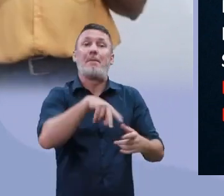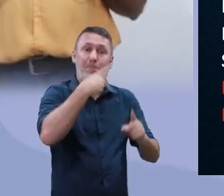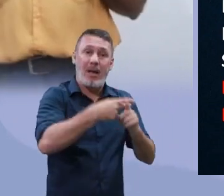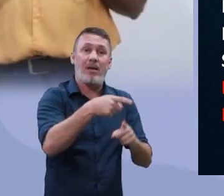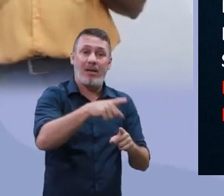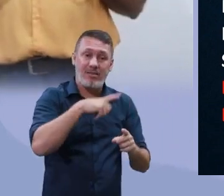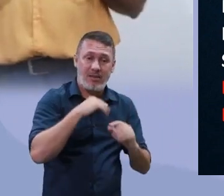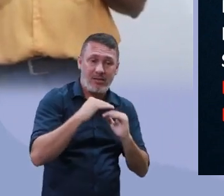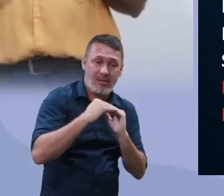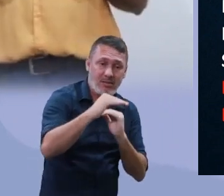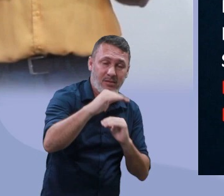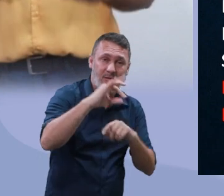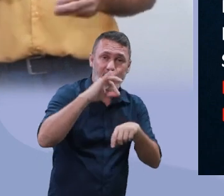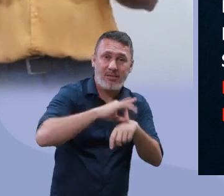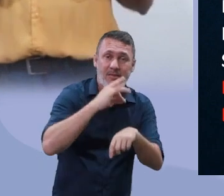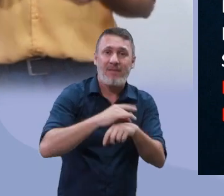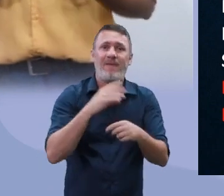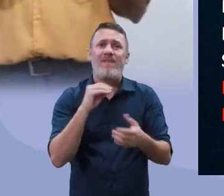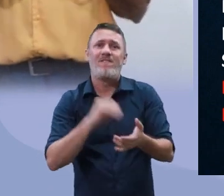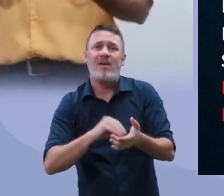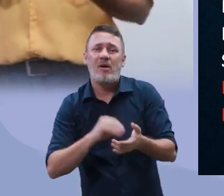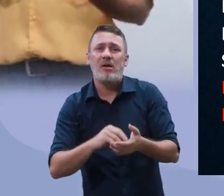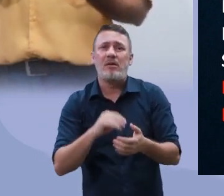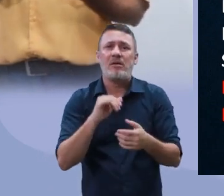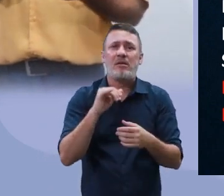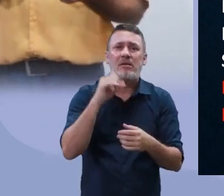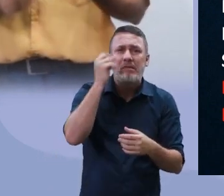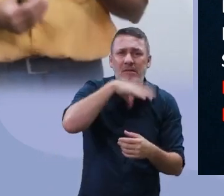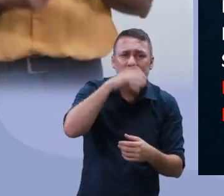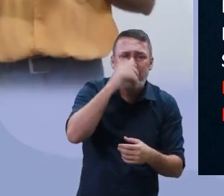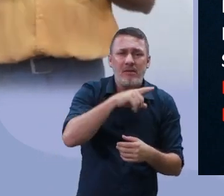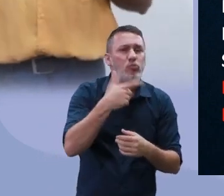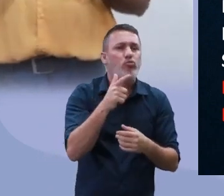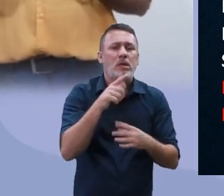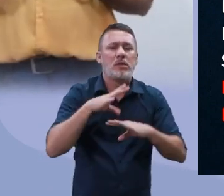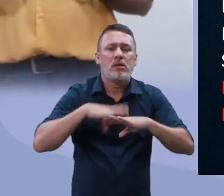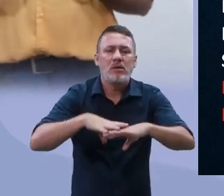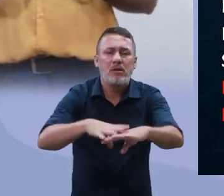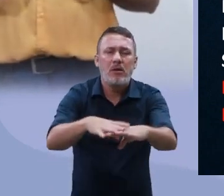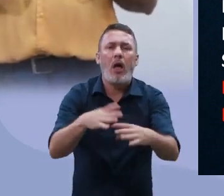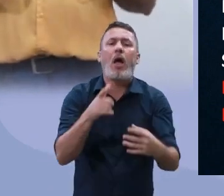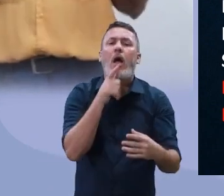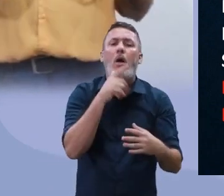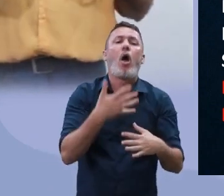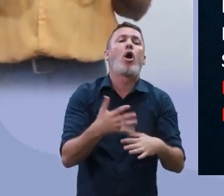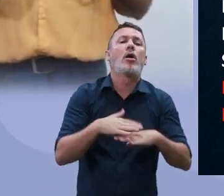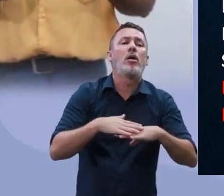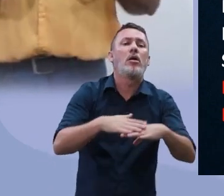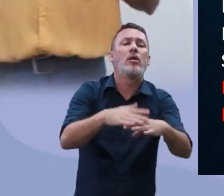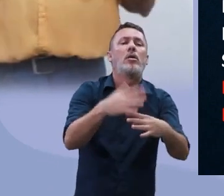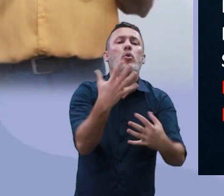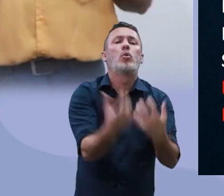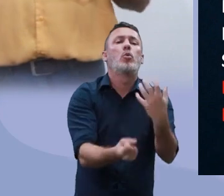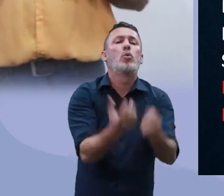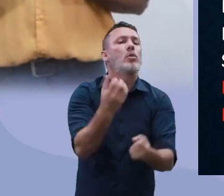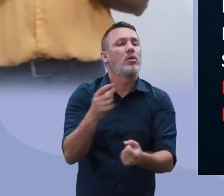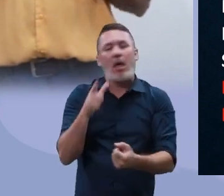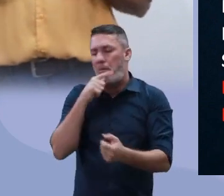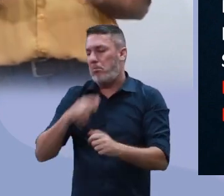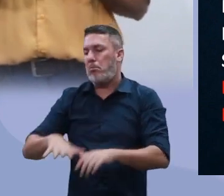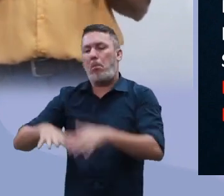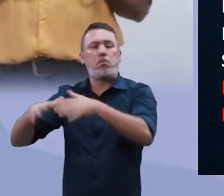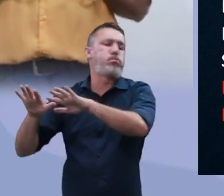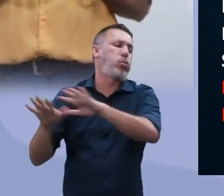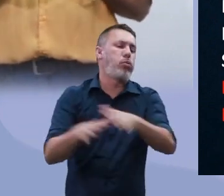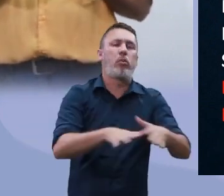uma pavimentação, se ocorre uma impermeabilização do solo e essa água não tem para onde escoar, infelizmente você vai